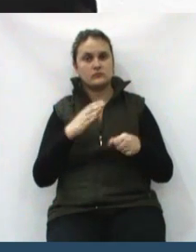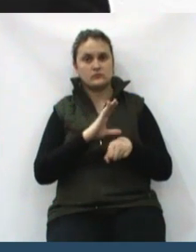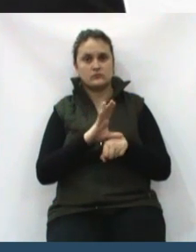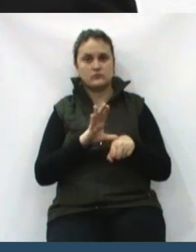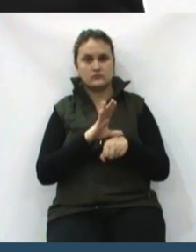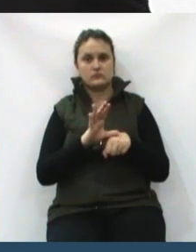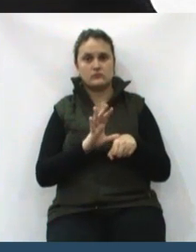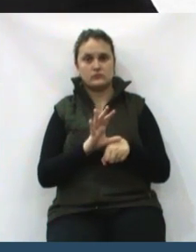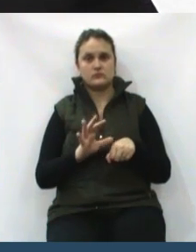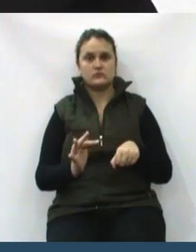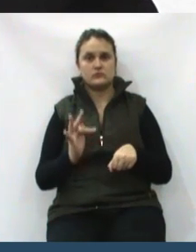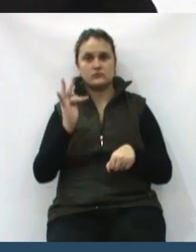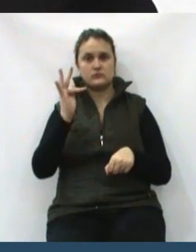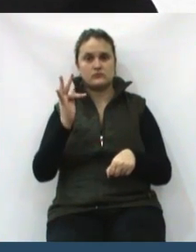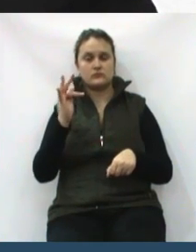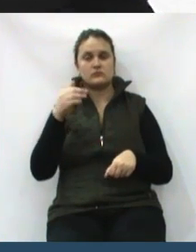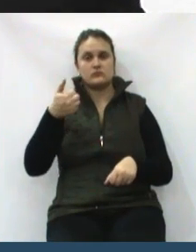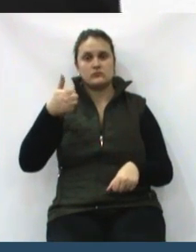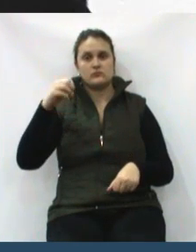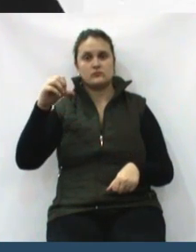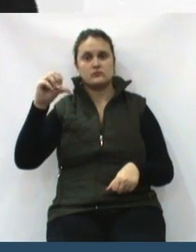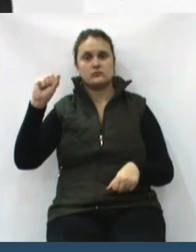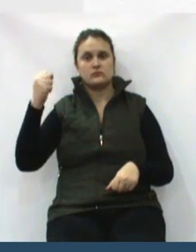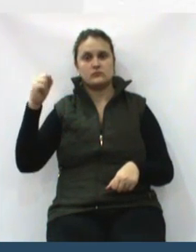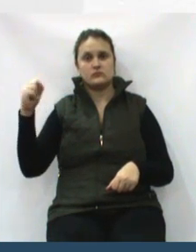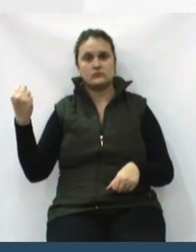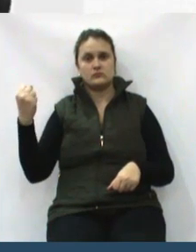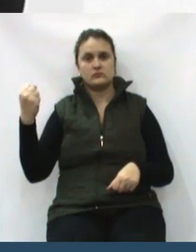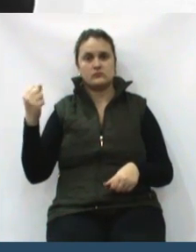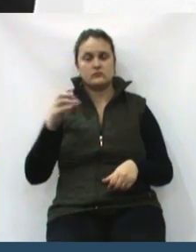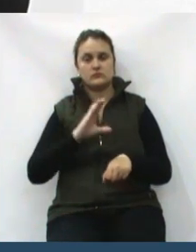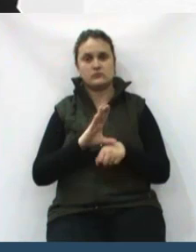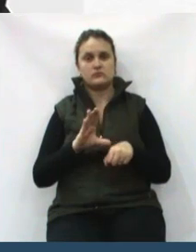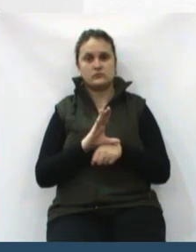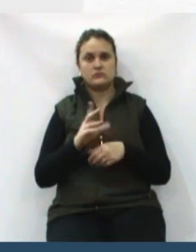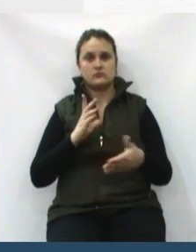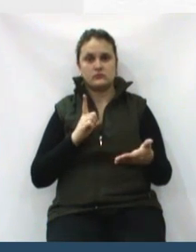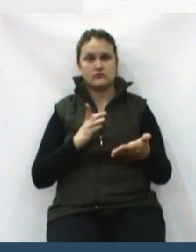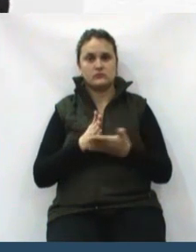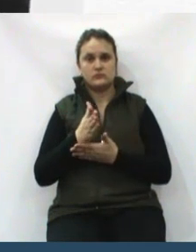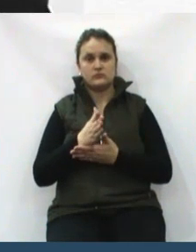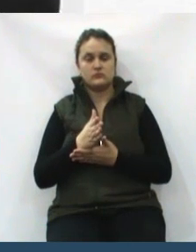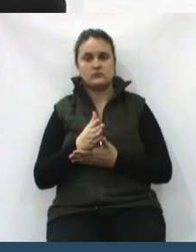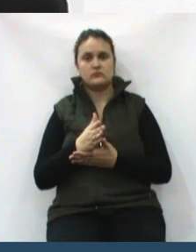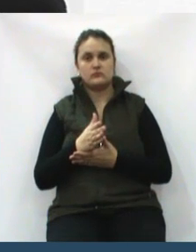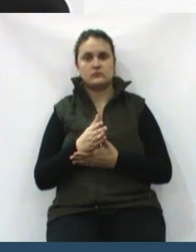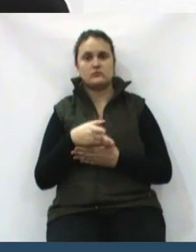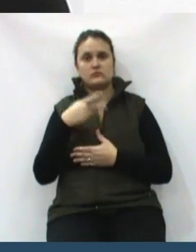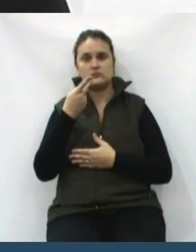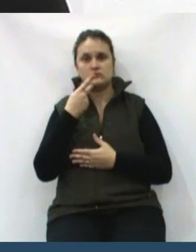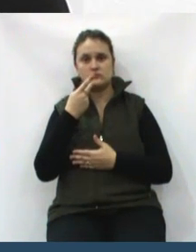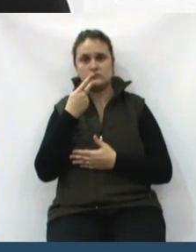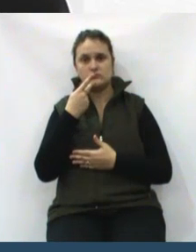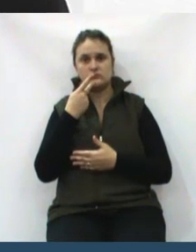Federal de 88 entrou em voga, em seus atos das